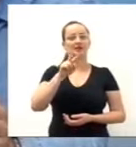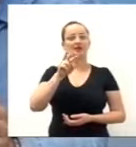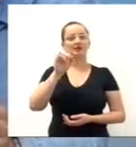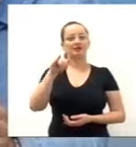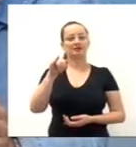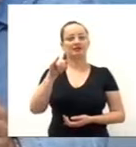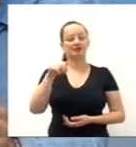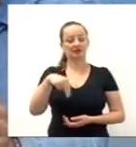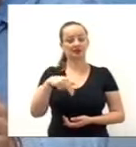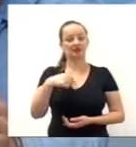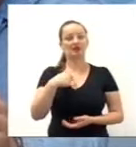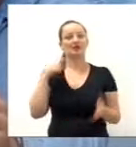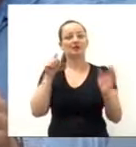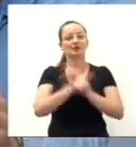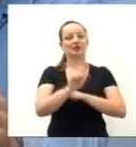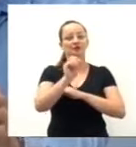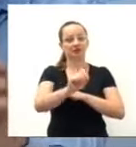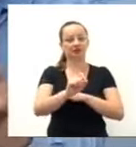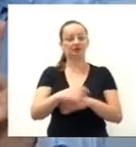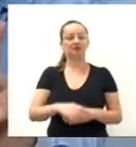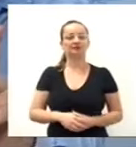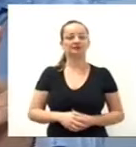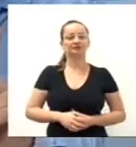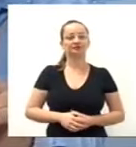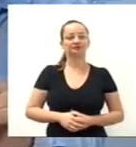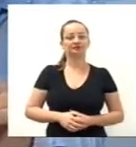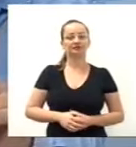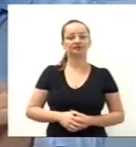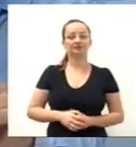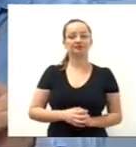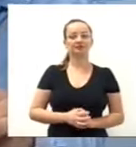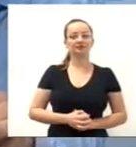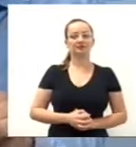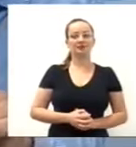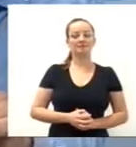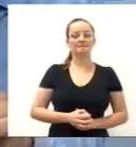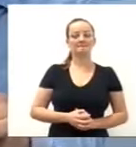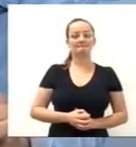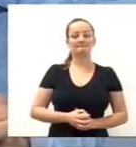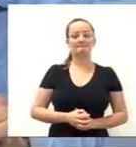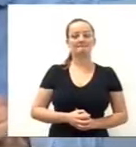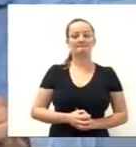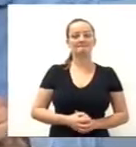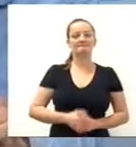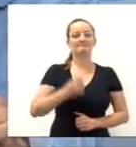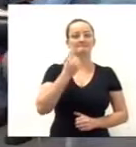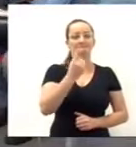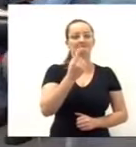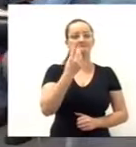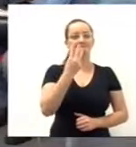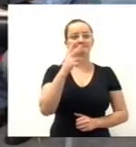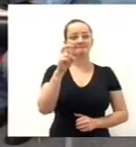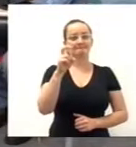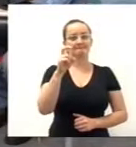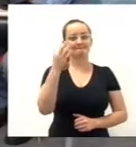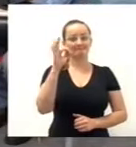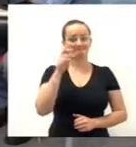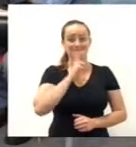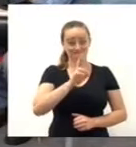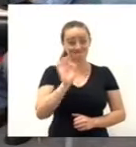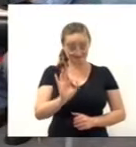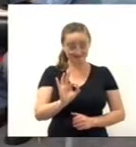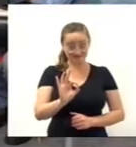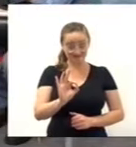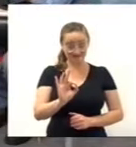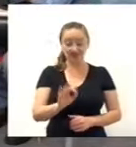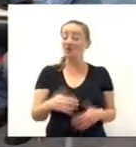isso, já colocou aqui, ó, Kevin, se eu pronunciei certo, 135 graus. Oh! Então, ó,